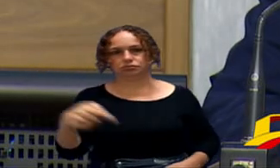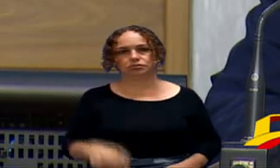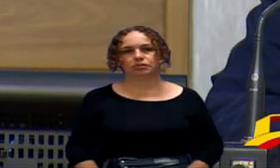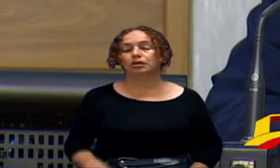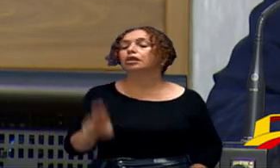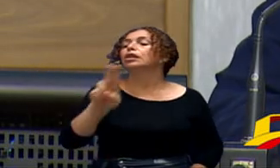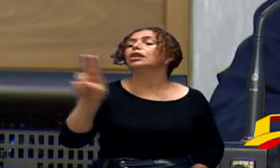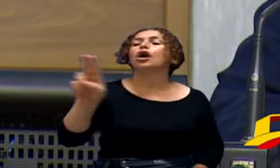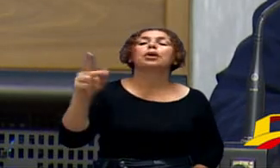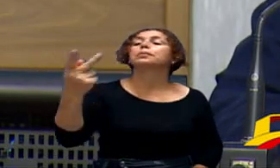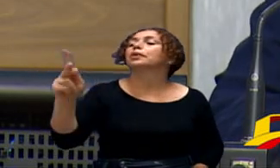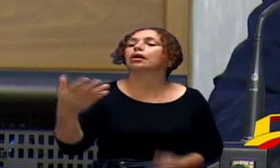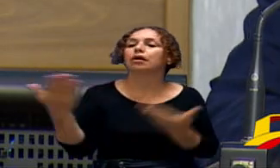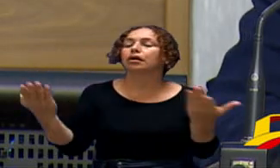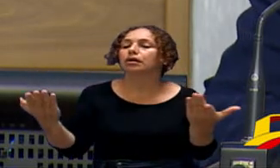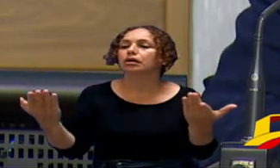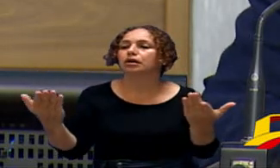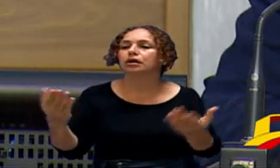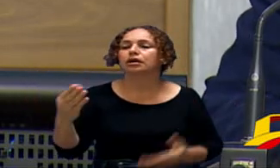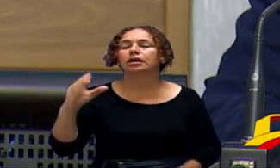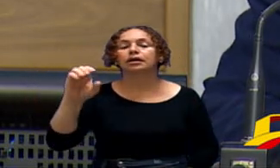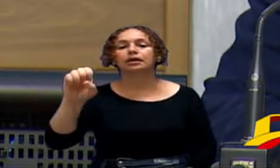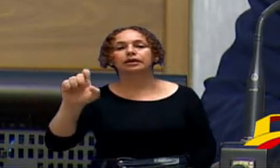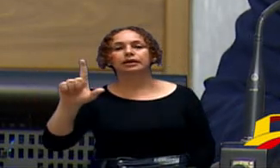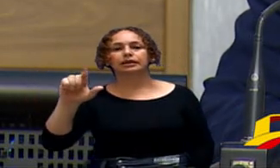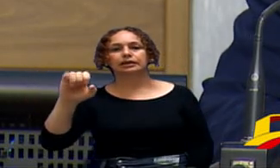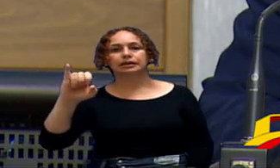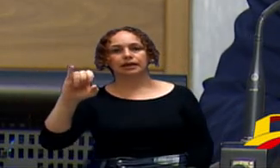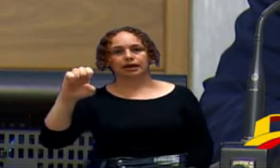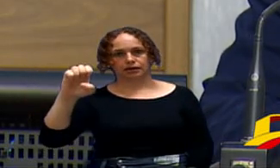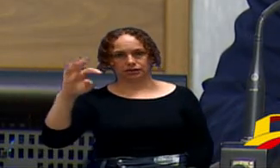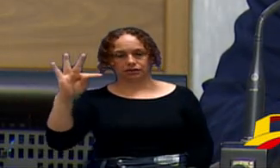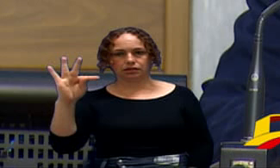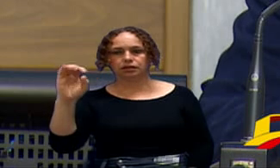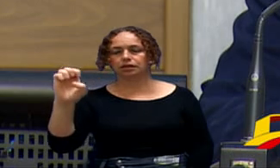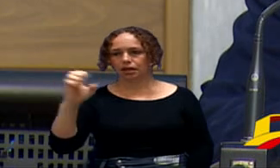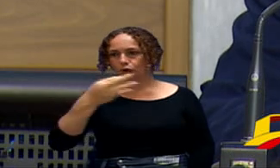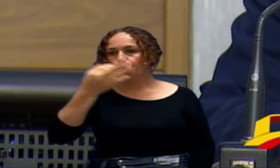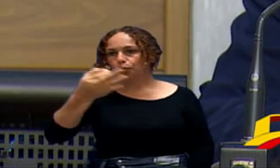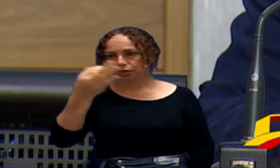Como? Eliette, a dona Eliette, está aberto o microfone da senhora aí.